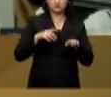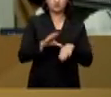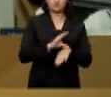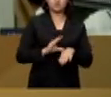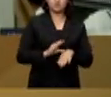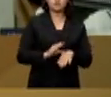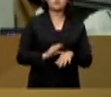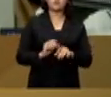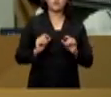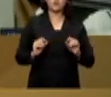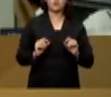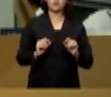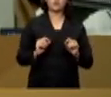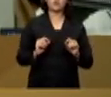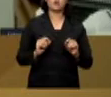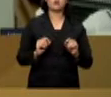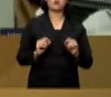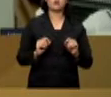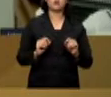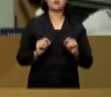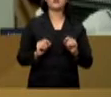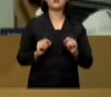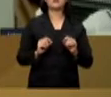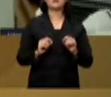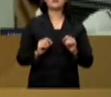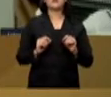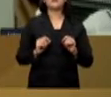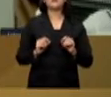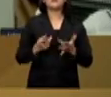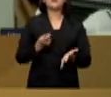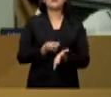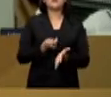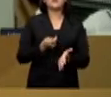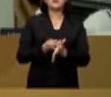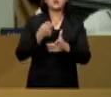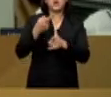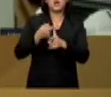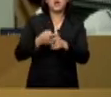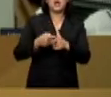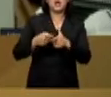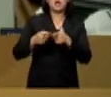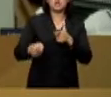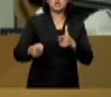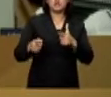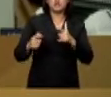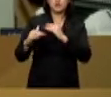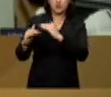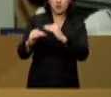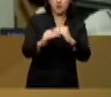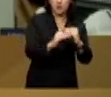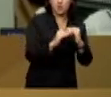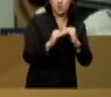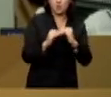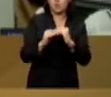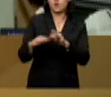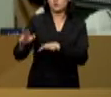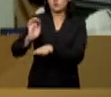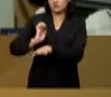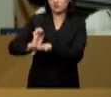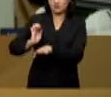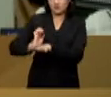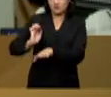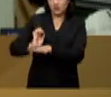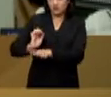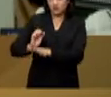do qual o constituinte derivado estabeleceu a divisão proporcional e progressiva entre as unidades federadas de origem e de